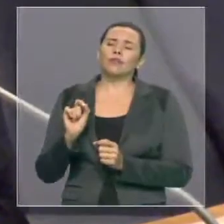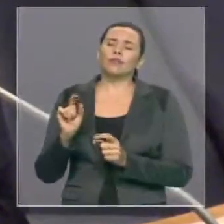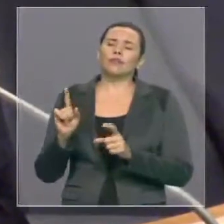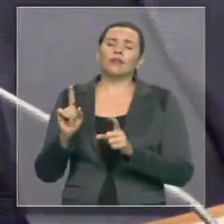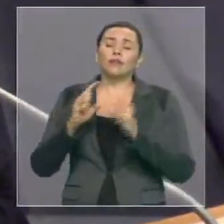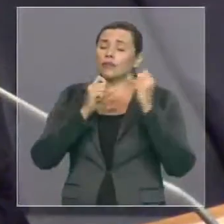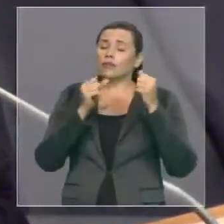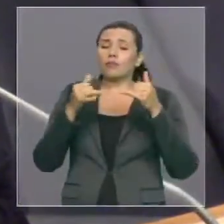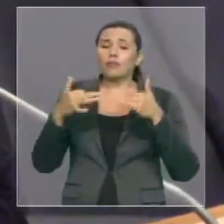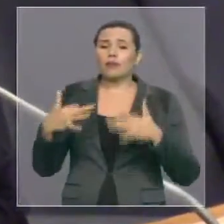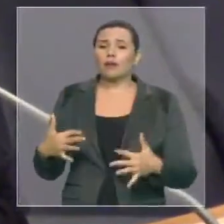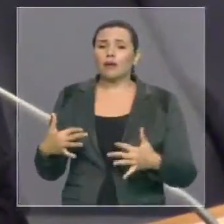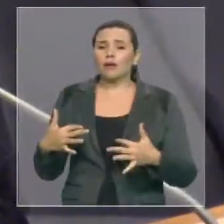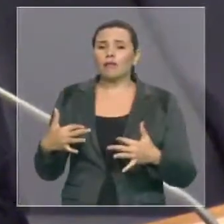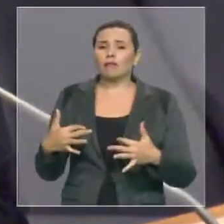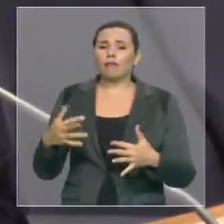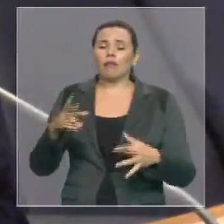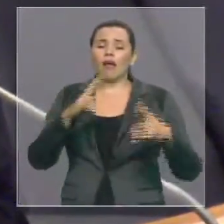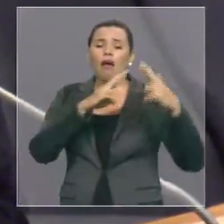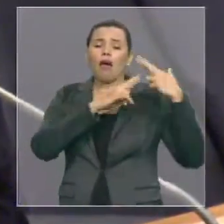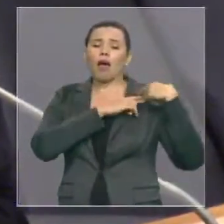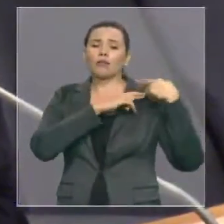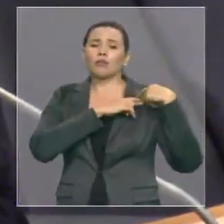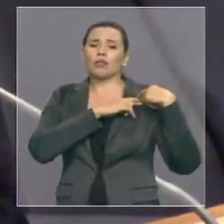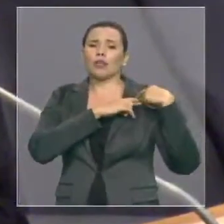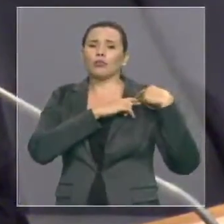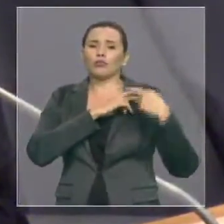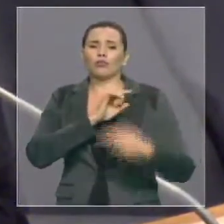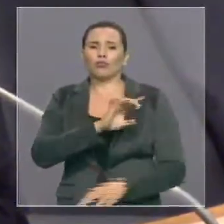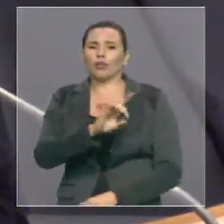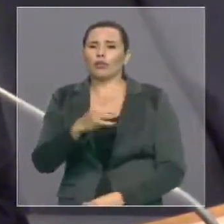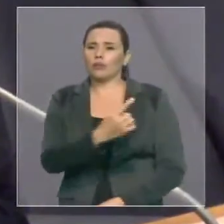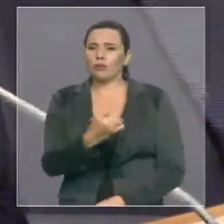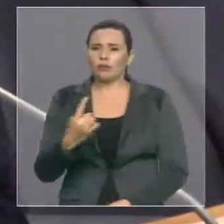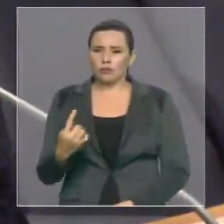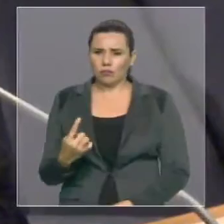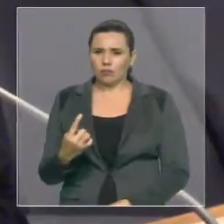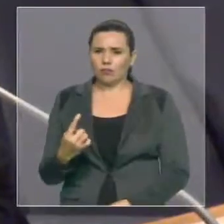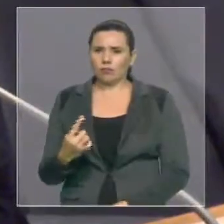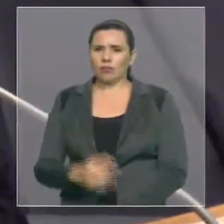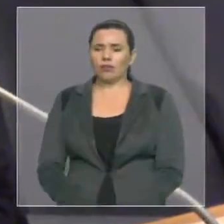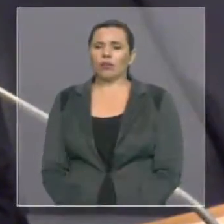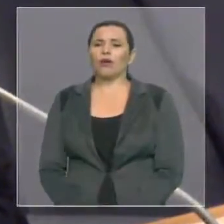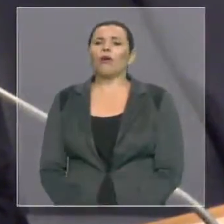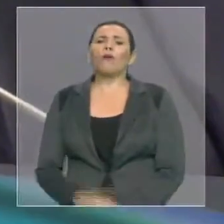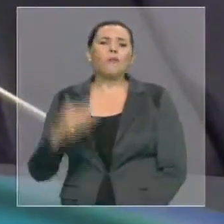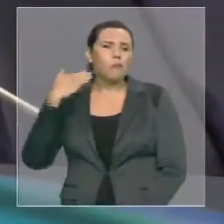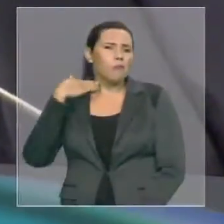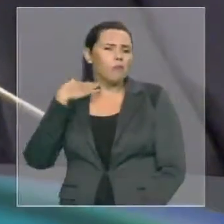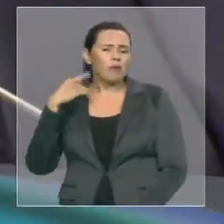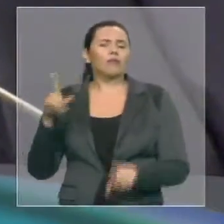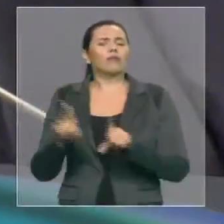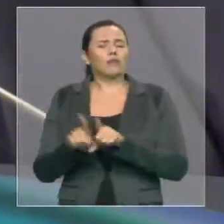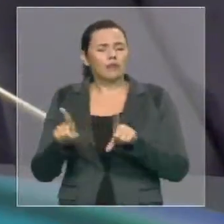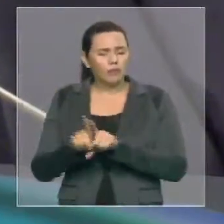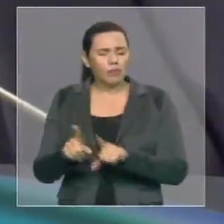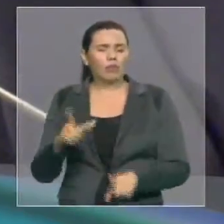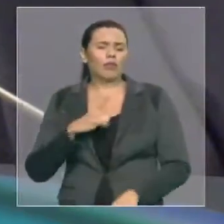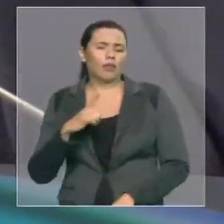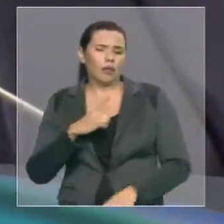os bancos realmente têm que participar da segurança de suas propriedades, assim como